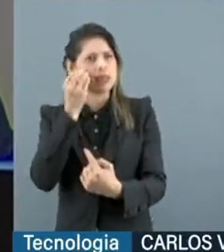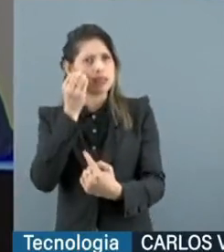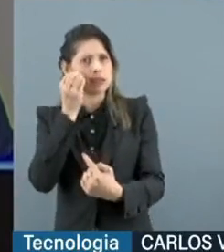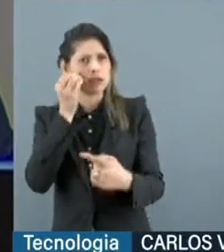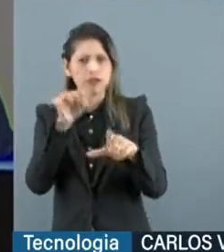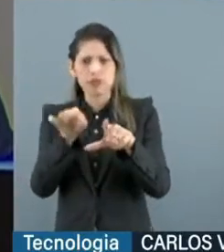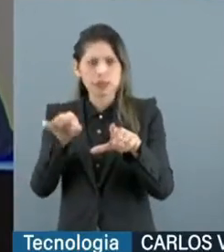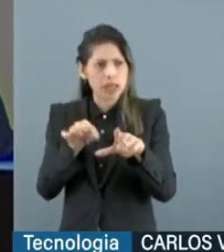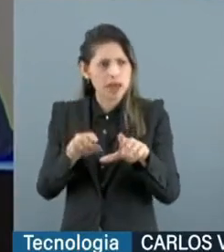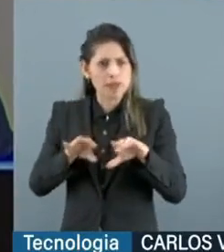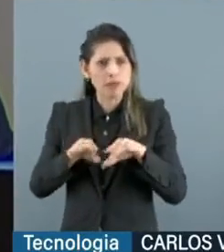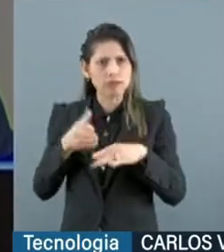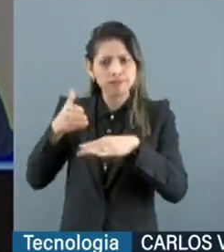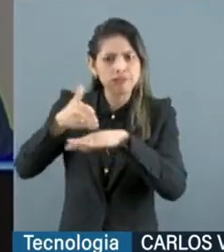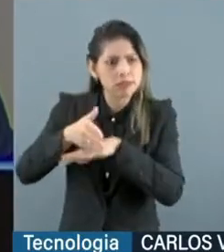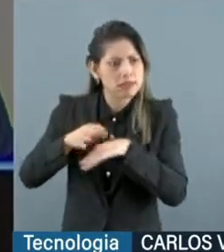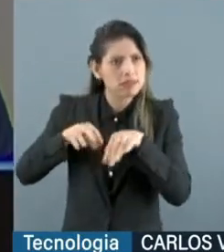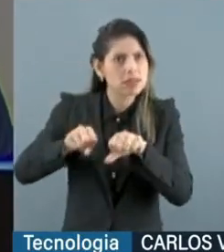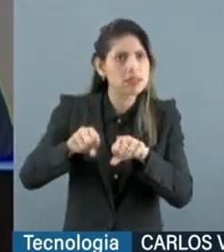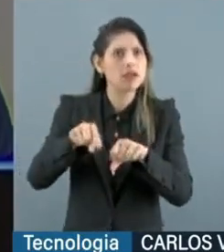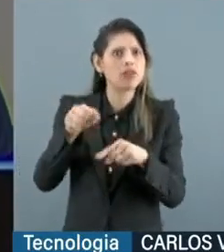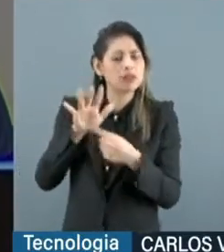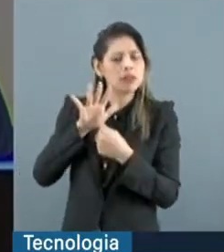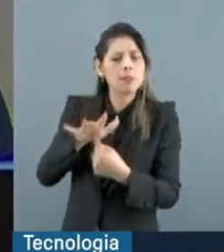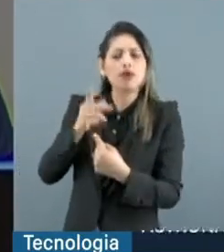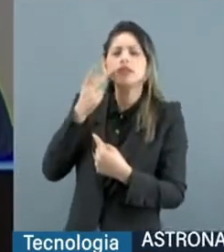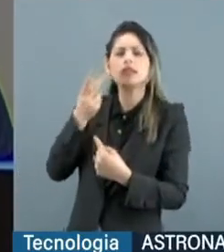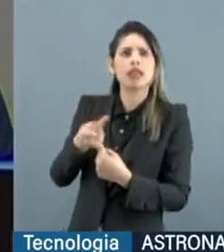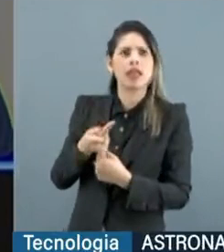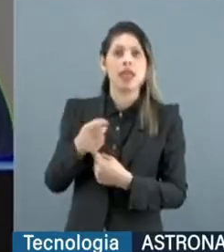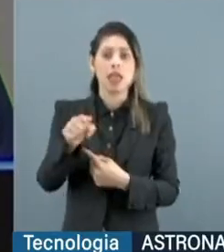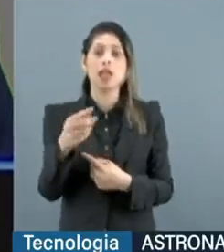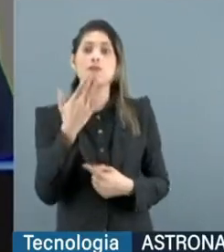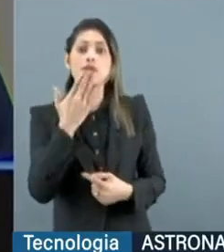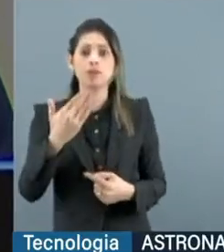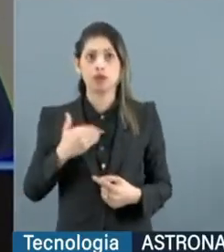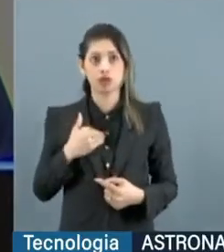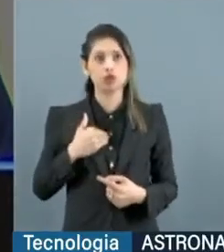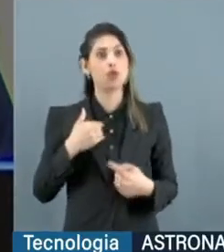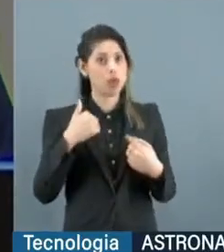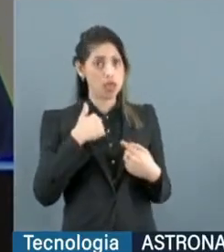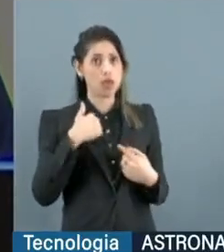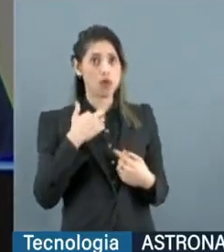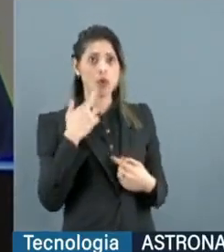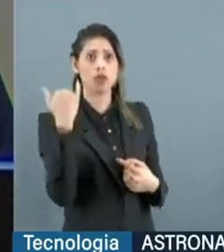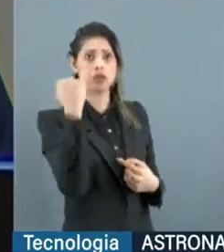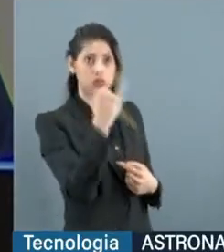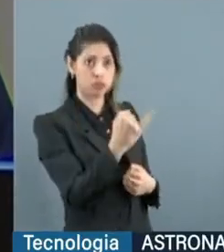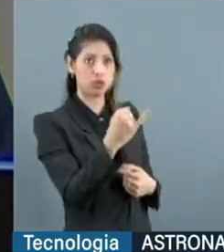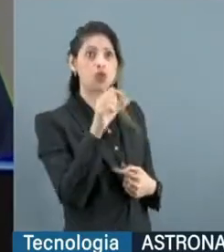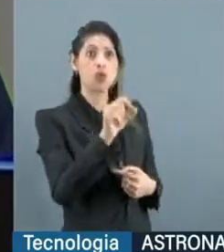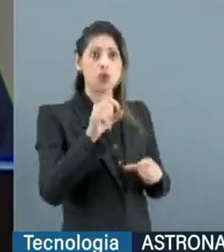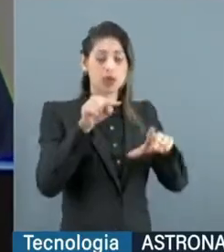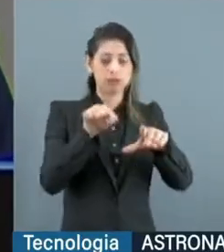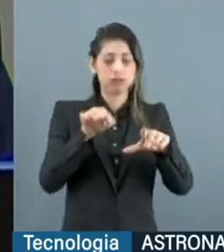Sim, ele ofertou isso a mim. Foi quando eu disse que o código-fonte da urna, hoje, ele fica num computador que